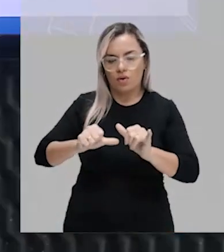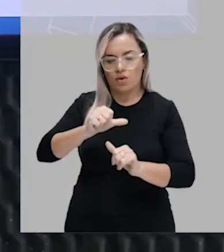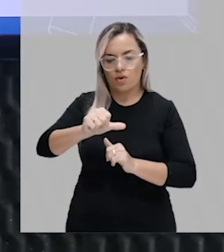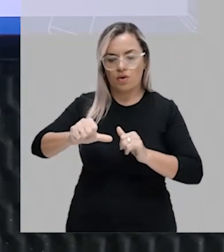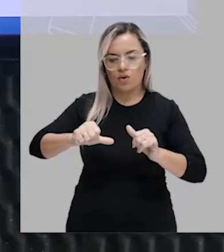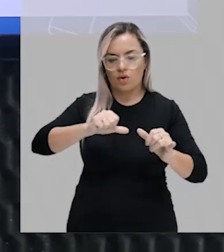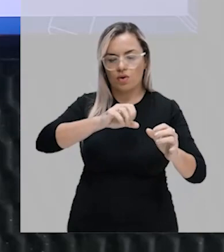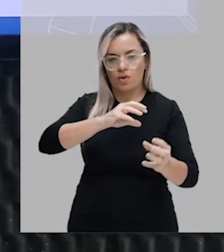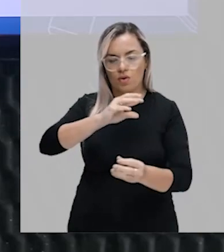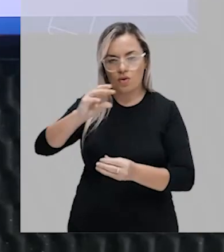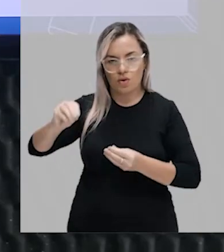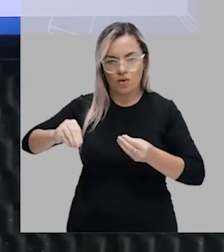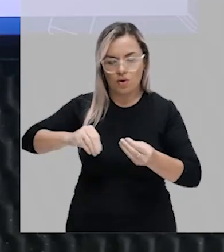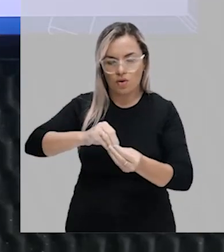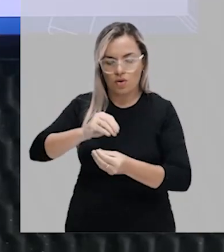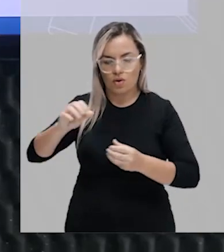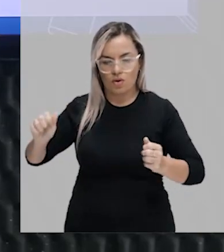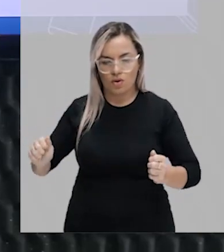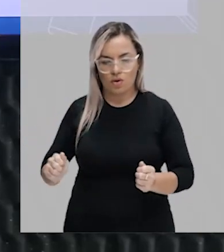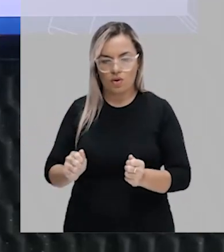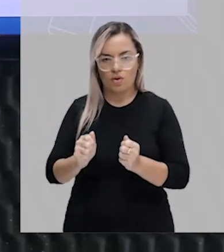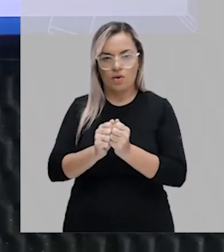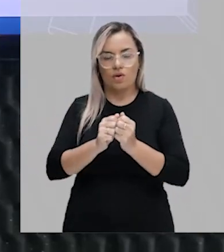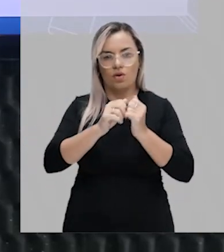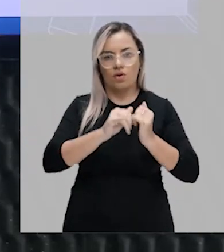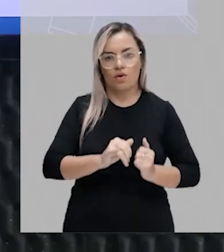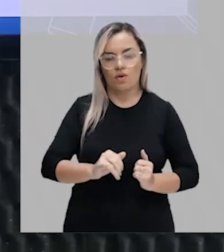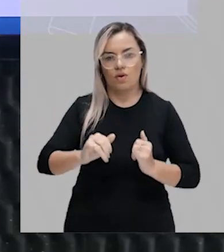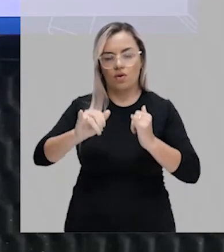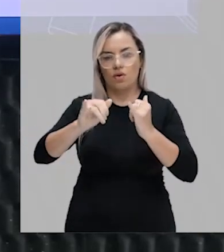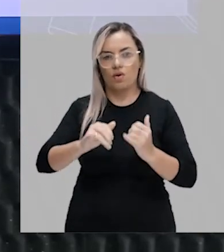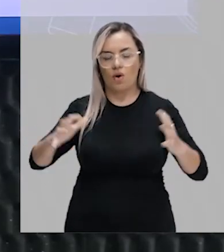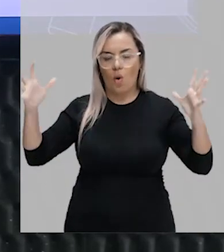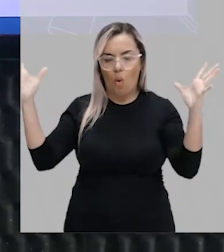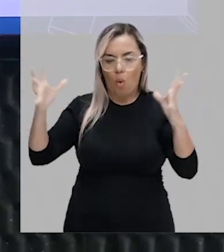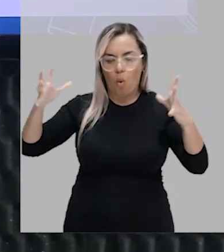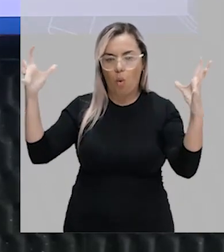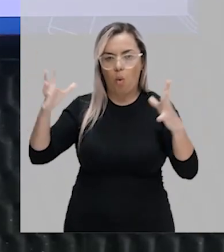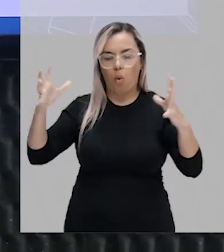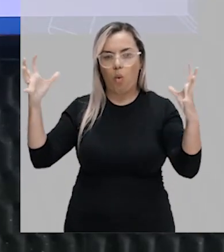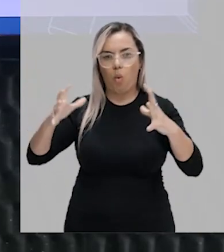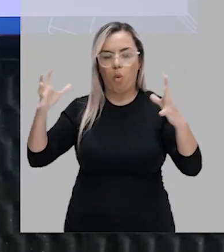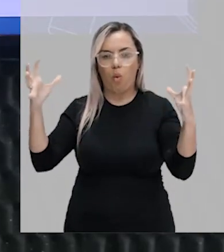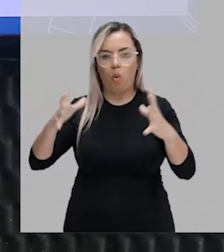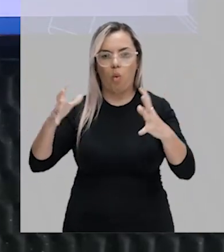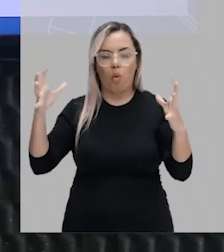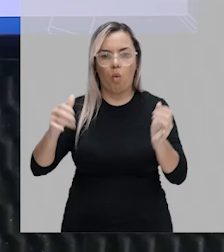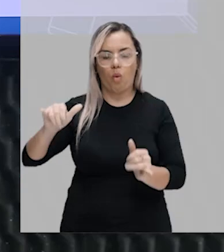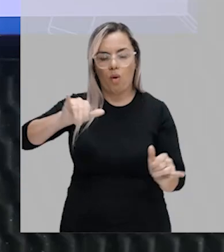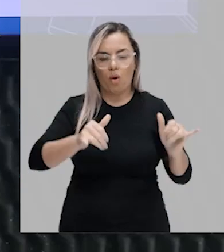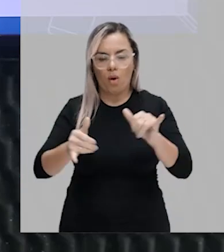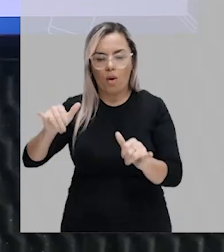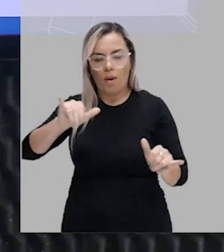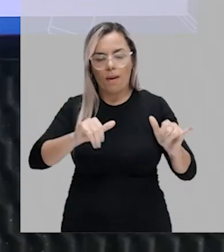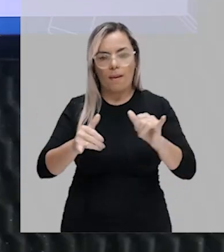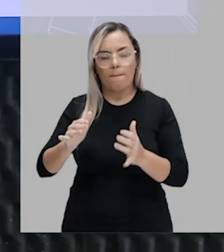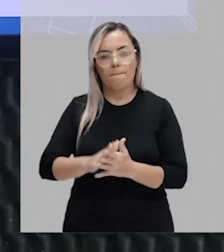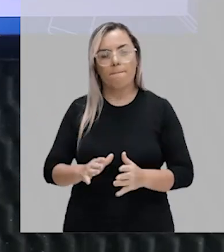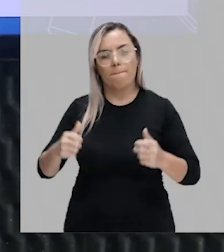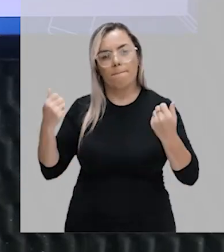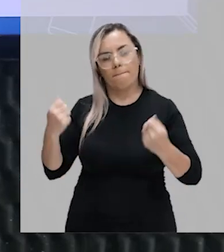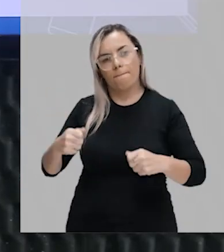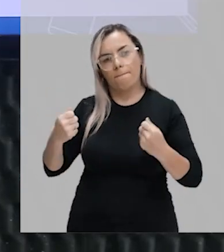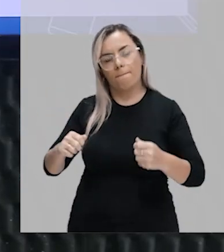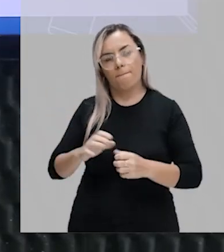eles, né? Lembrando, graças a descargas elétricas que forneciam energia química necessária para que